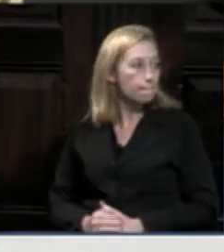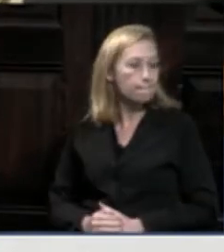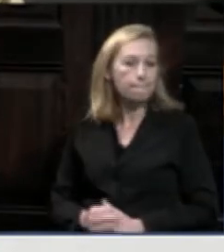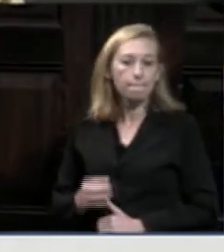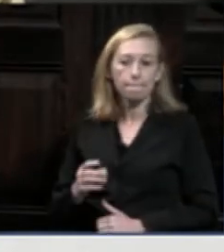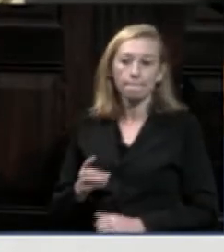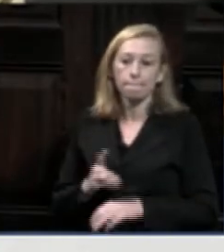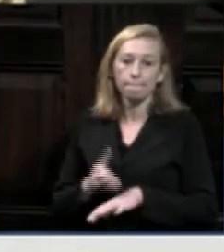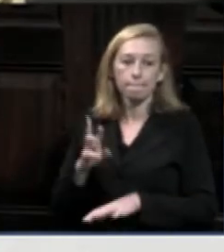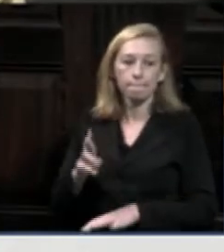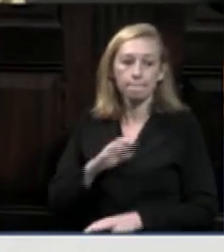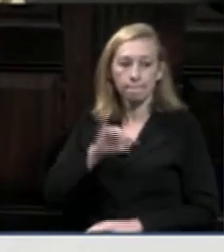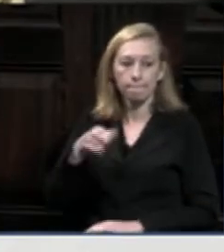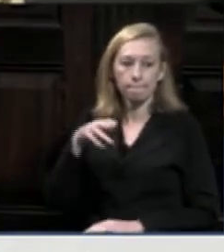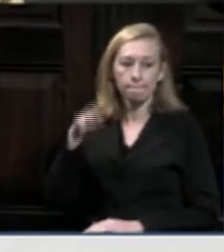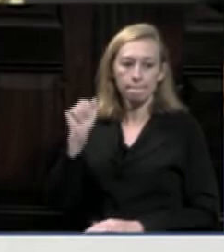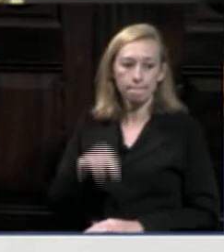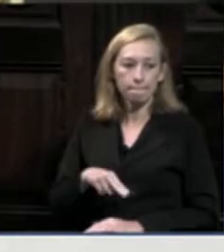Dr. Julianelli.